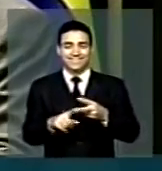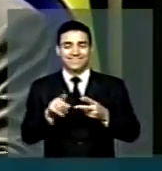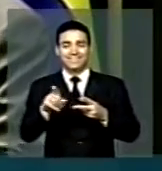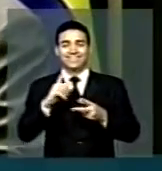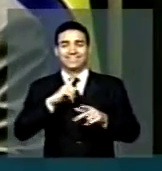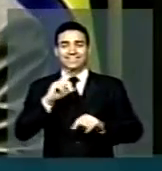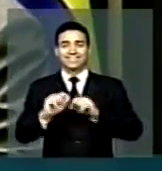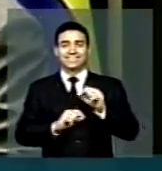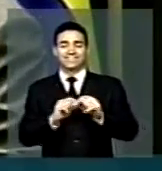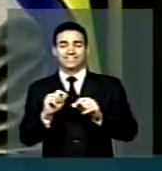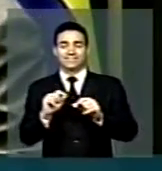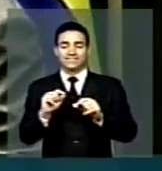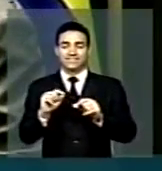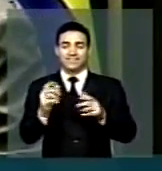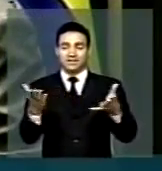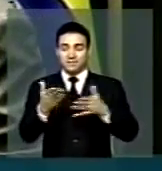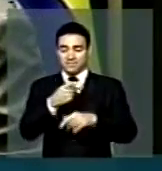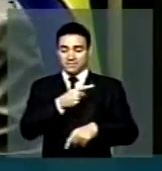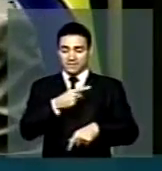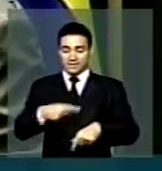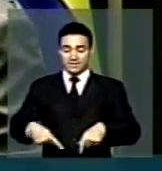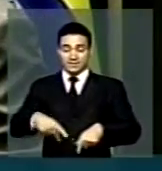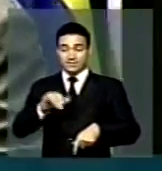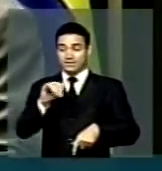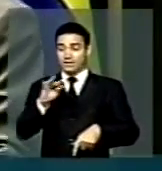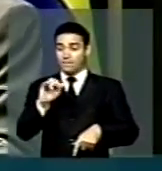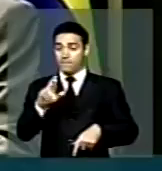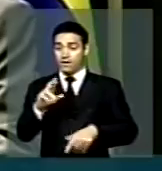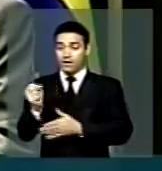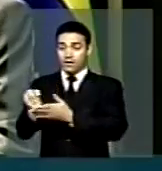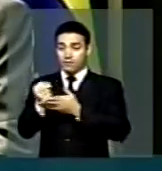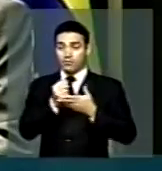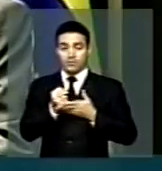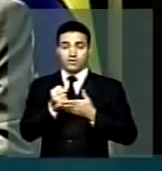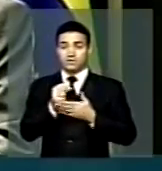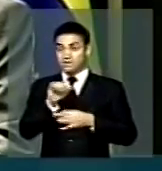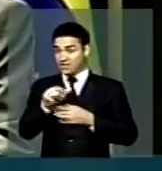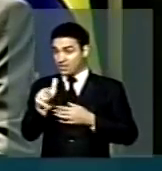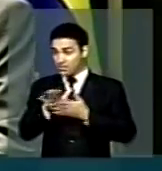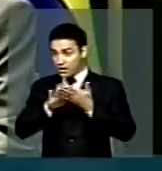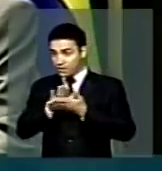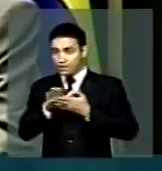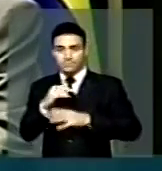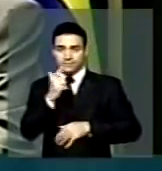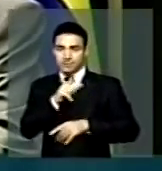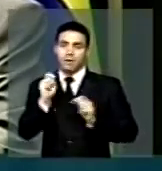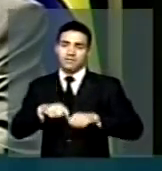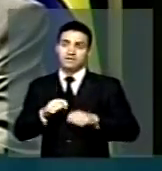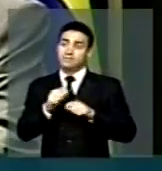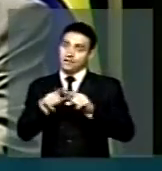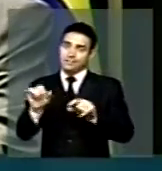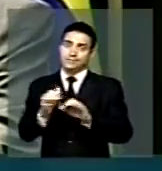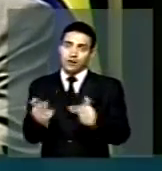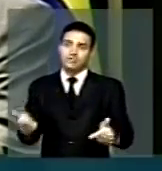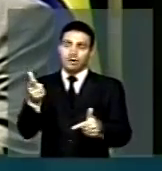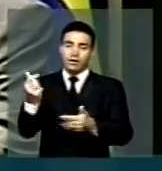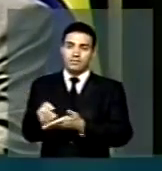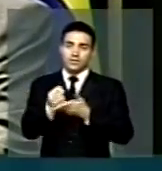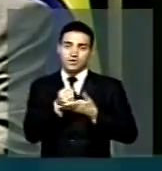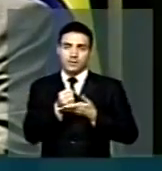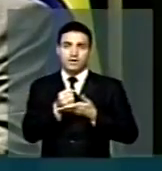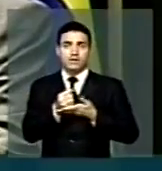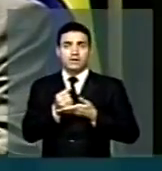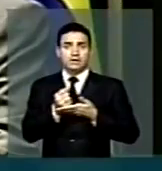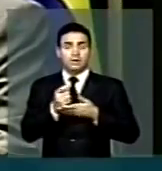atitude do presidente Itamar de apoio ao que eu estava fazendo, eu não poderia fazer. Na verdade, quando se tem que tomar